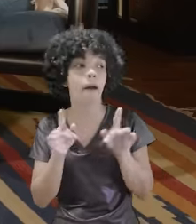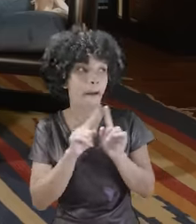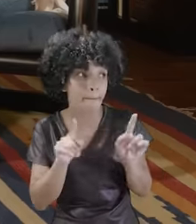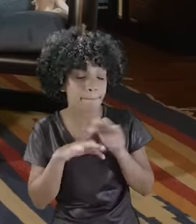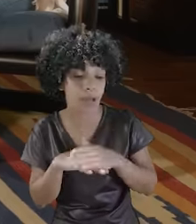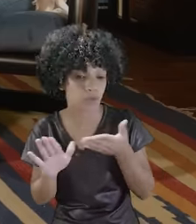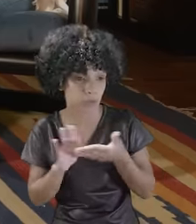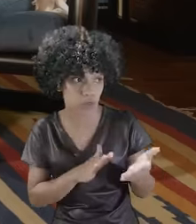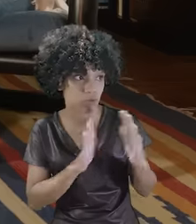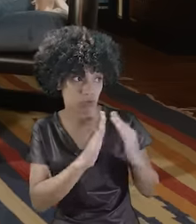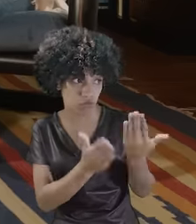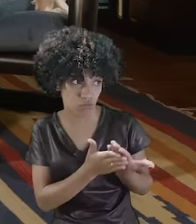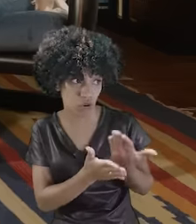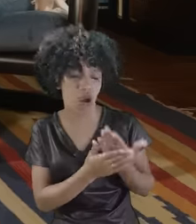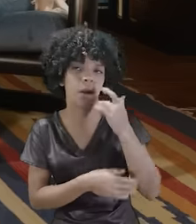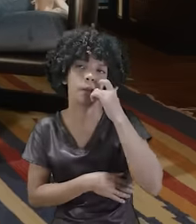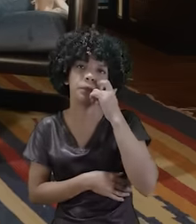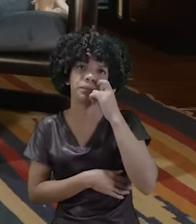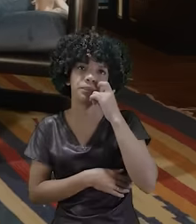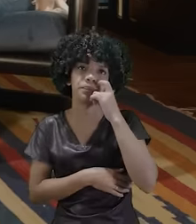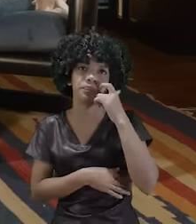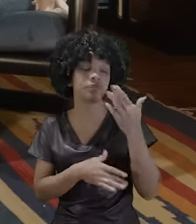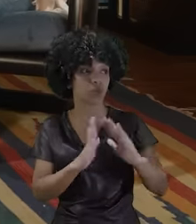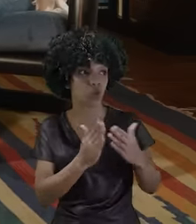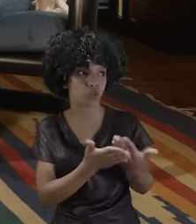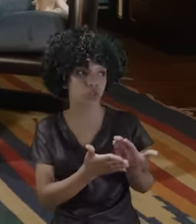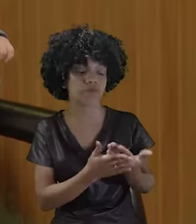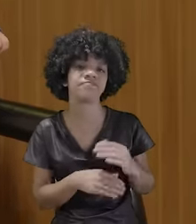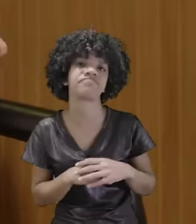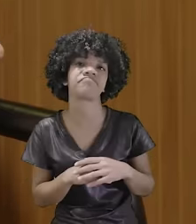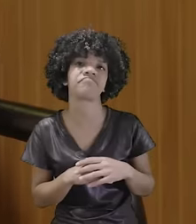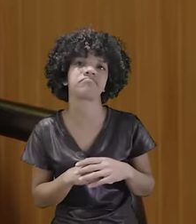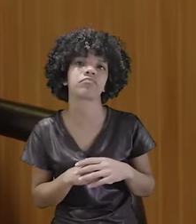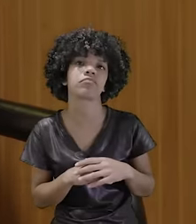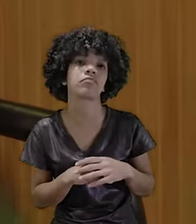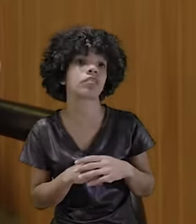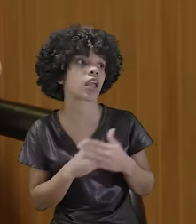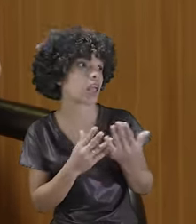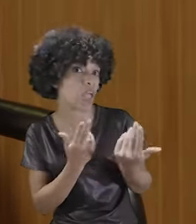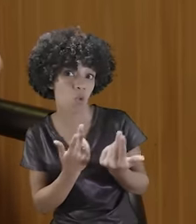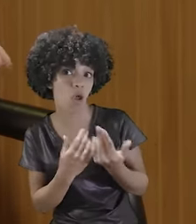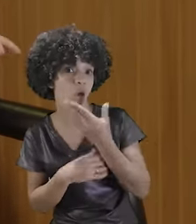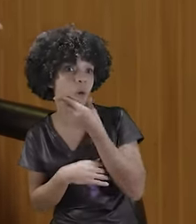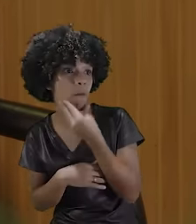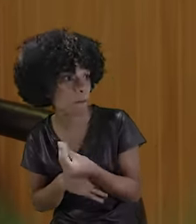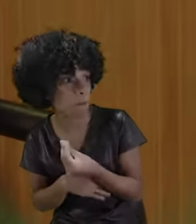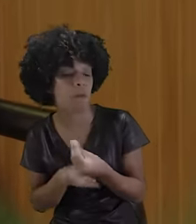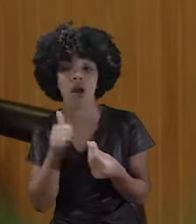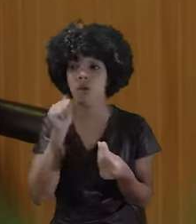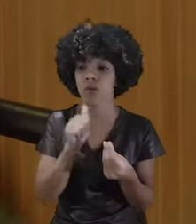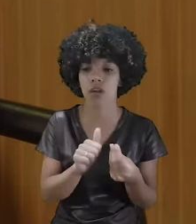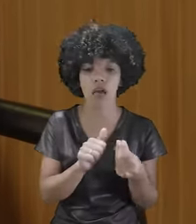eu estava na escola onde eu estava estudar onde eu estudei eu estudei como homem e mulher